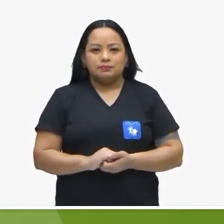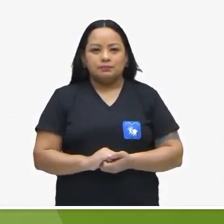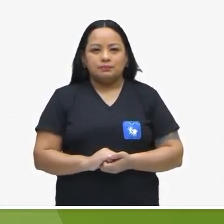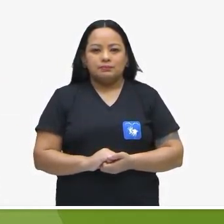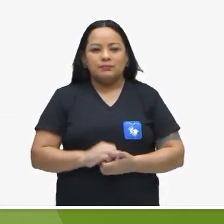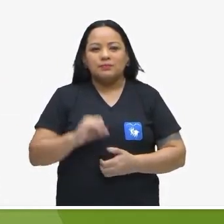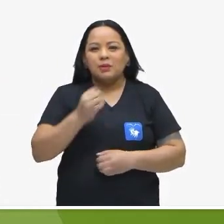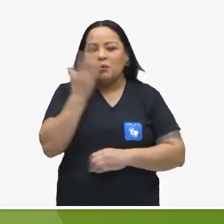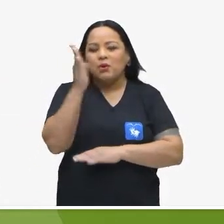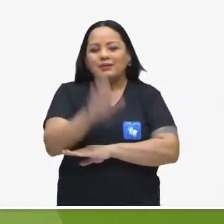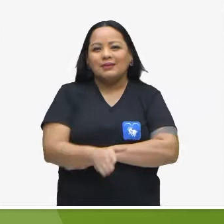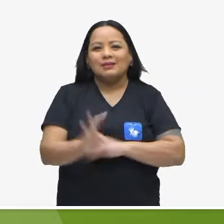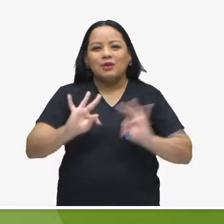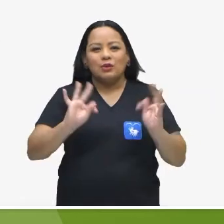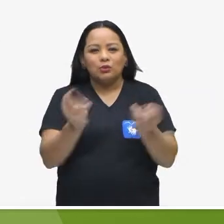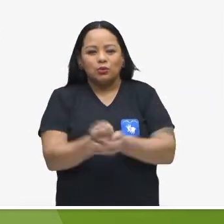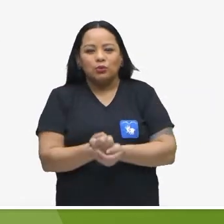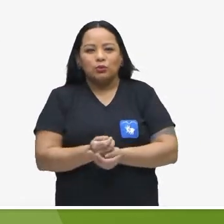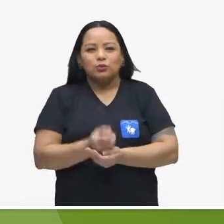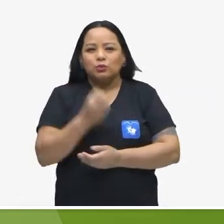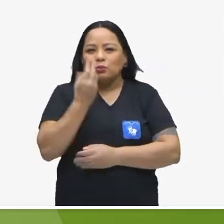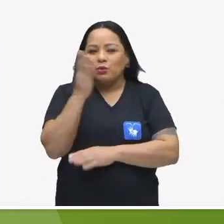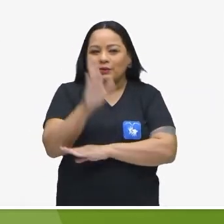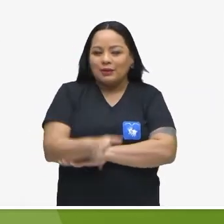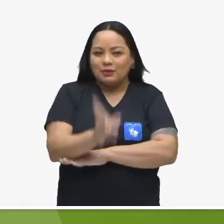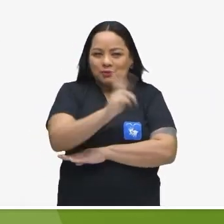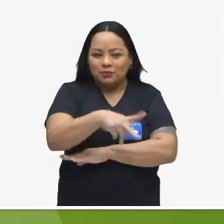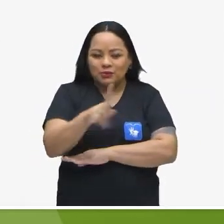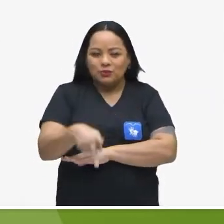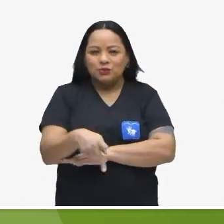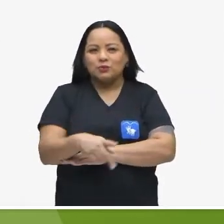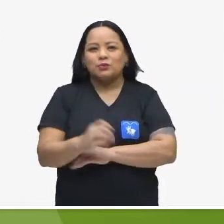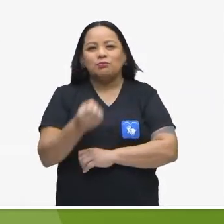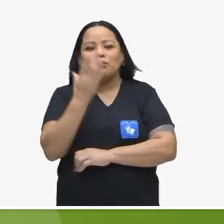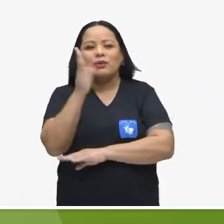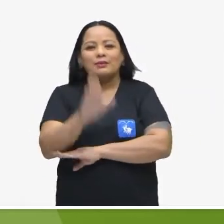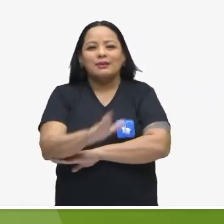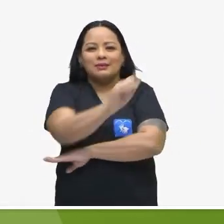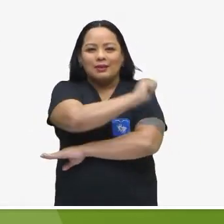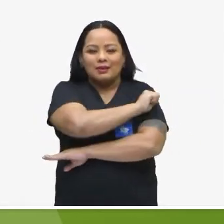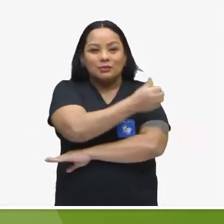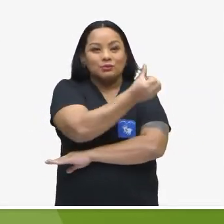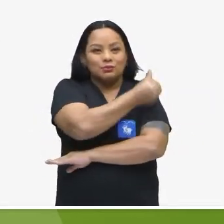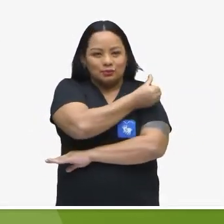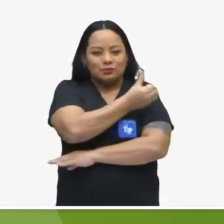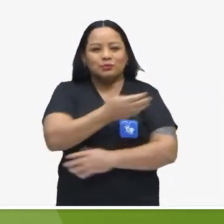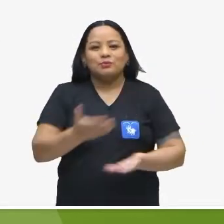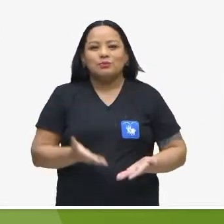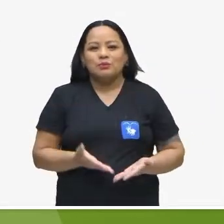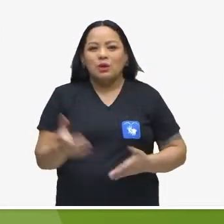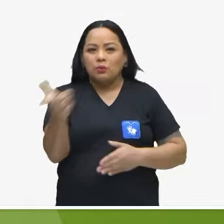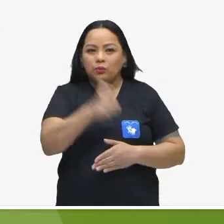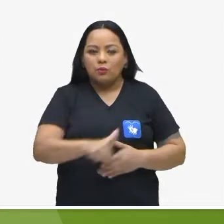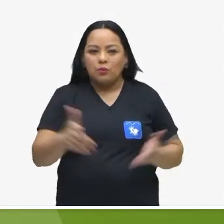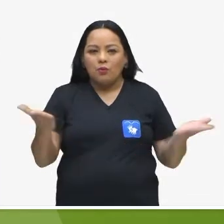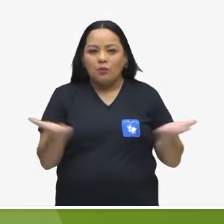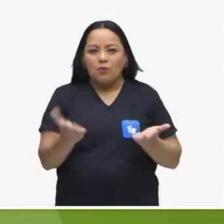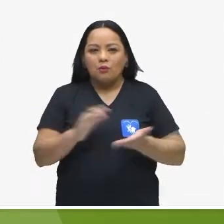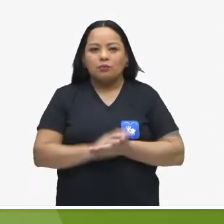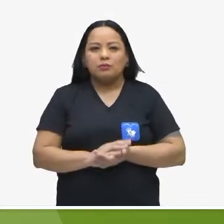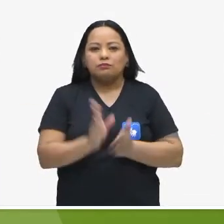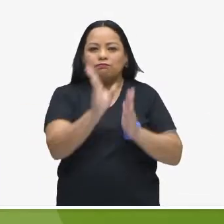Boa tarde a todos, boa tarde professores presenciais, boa tarde alunos do 6º ano. Vamos dar continuidade ao